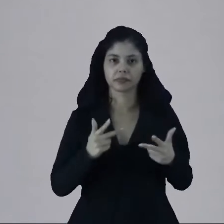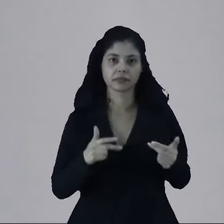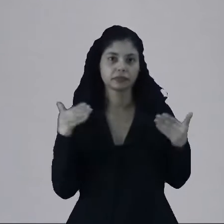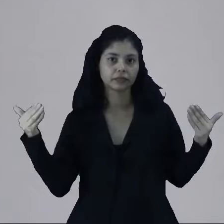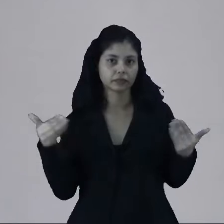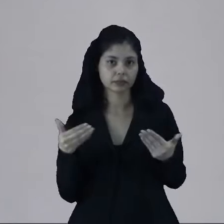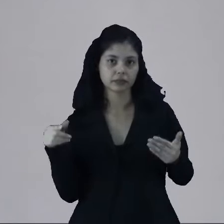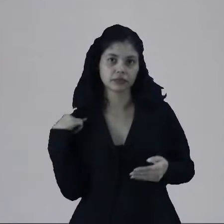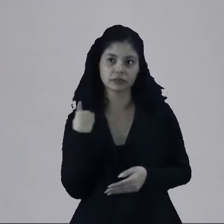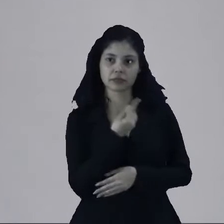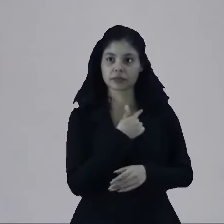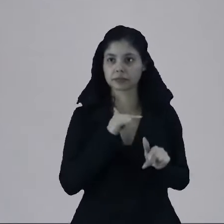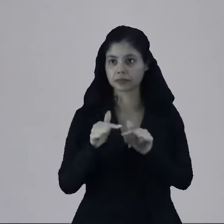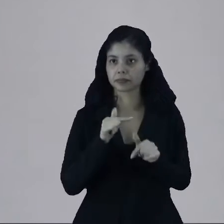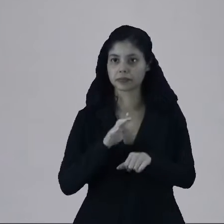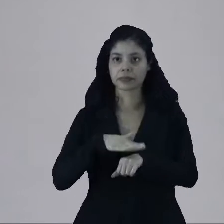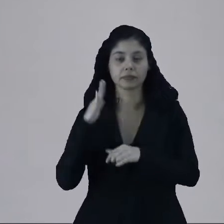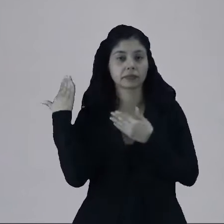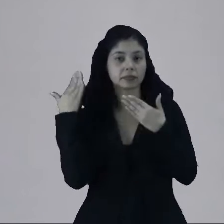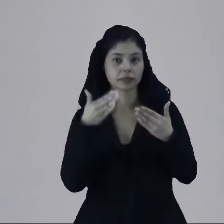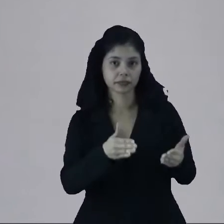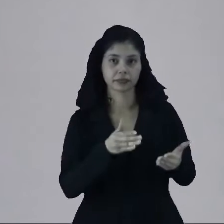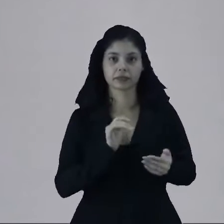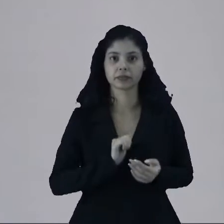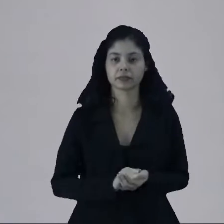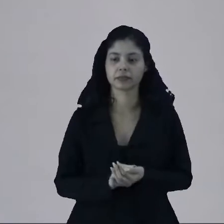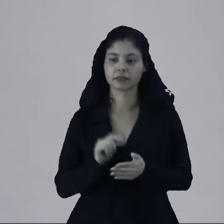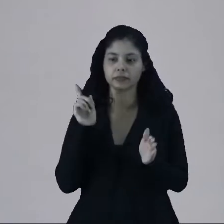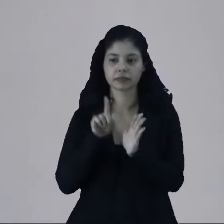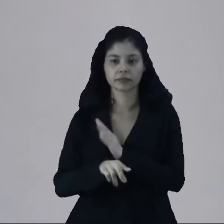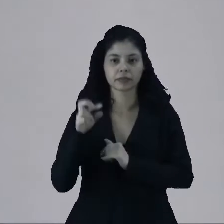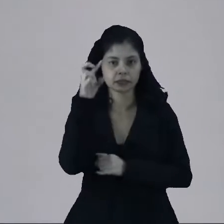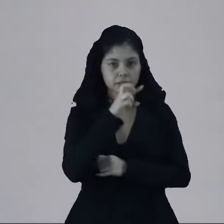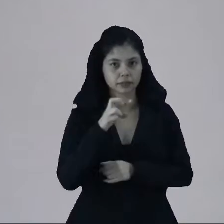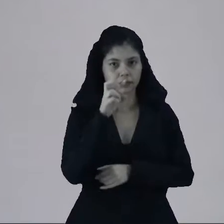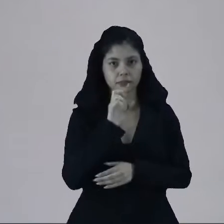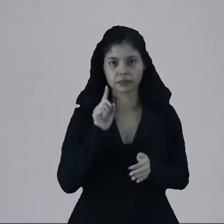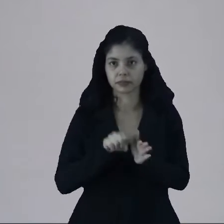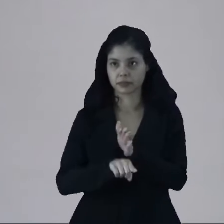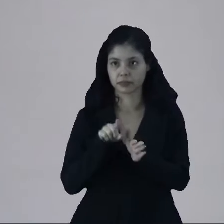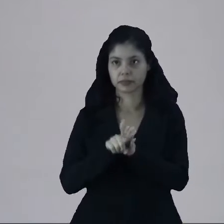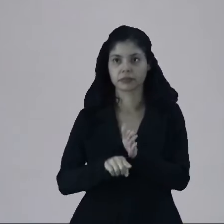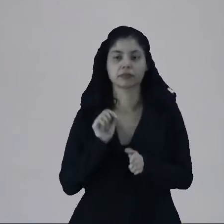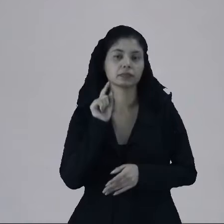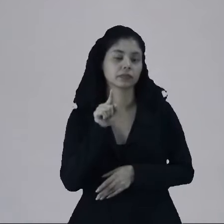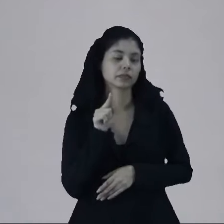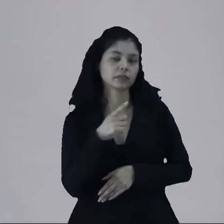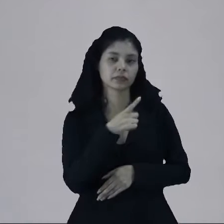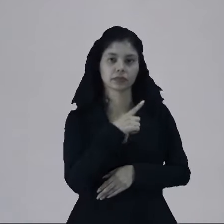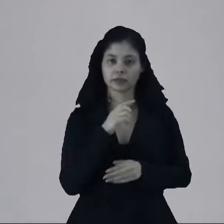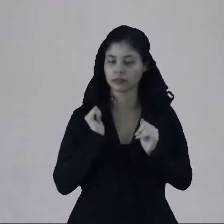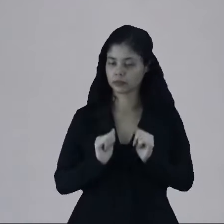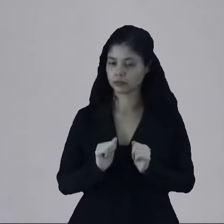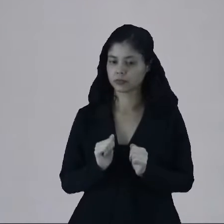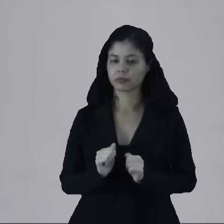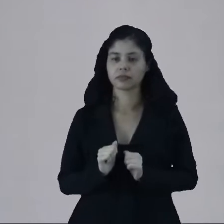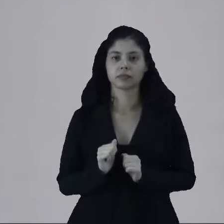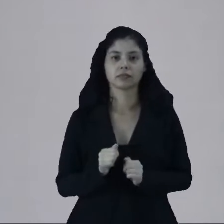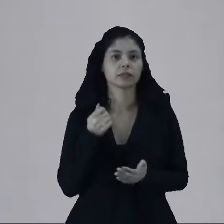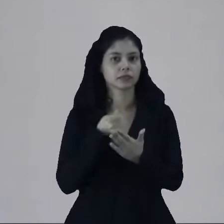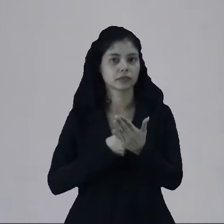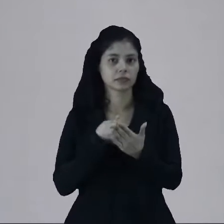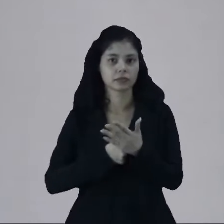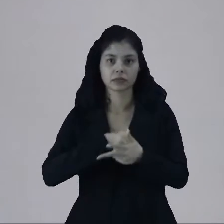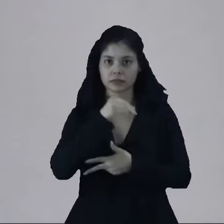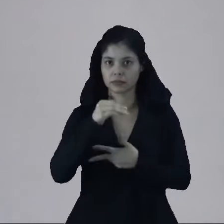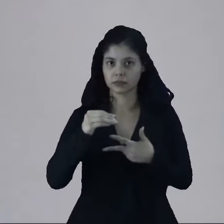mas agora a gente vai trabalhar mais focado a questões e análise de questões que podem ser cobradas